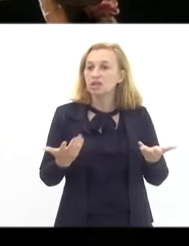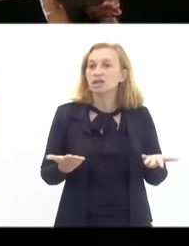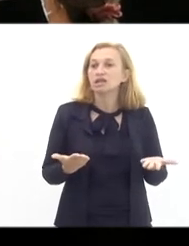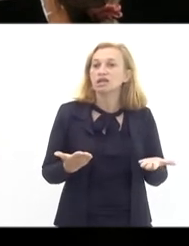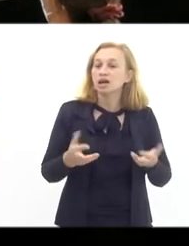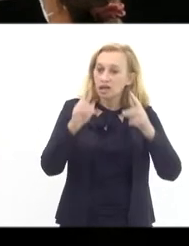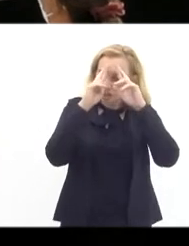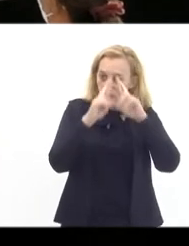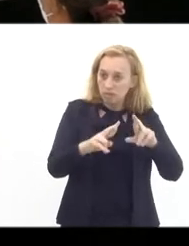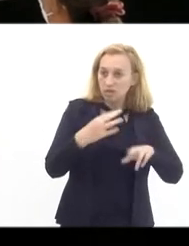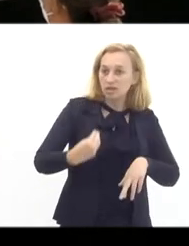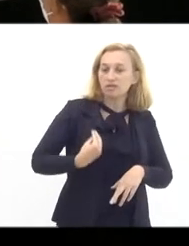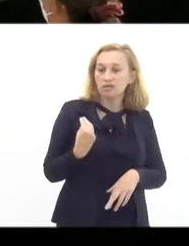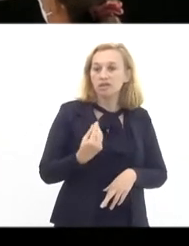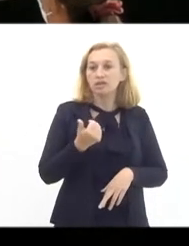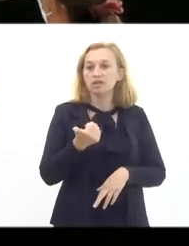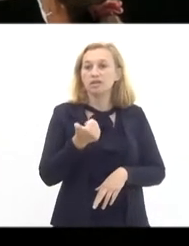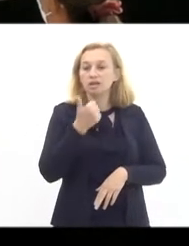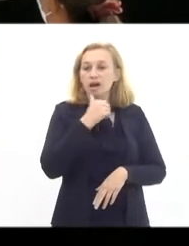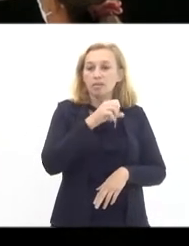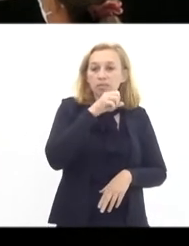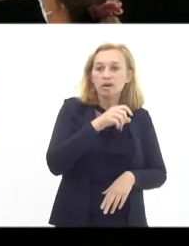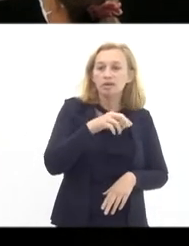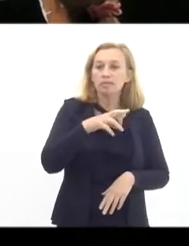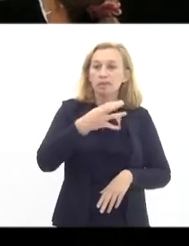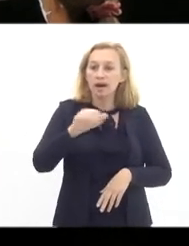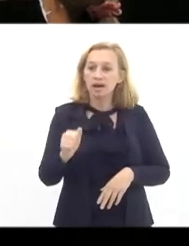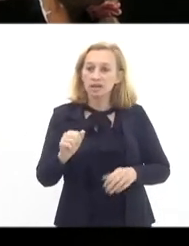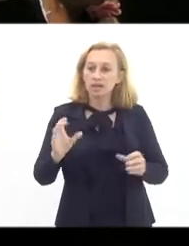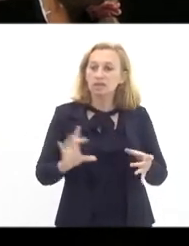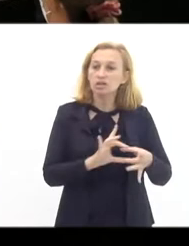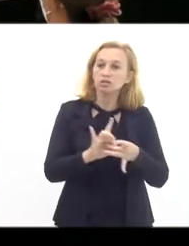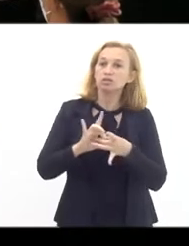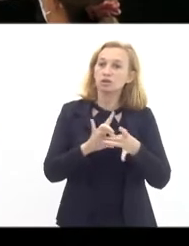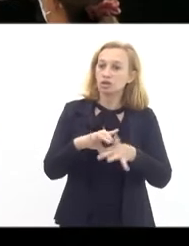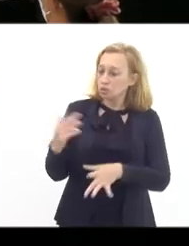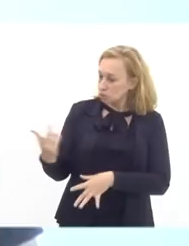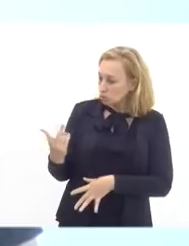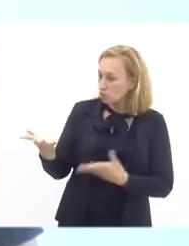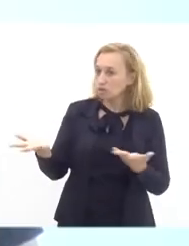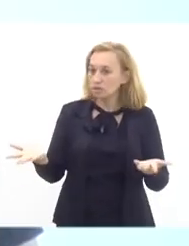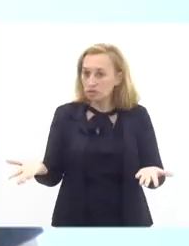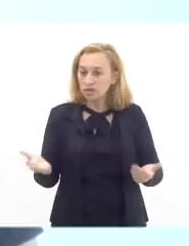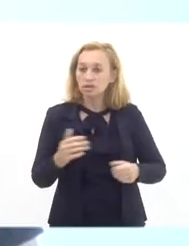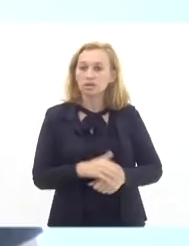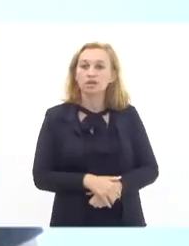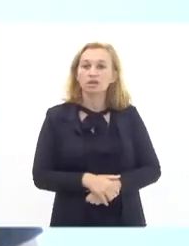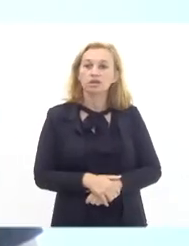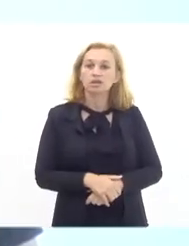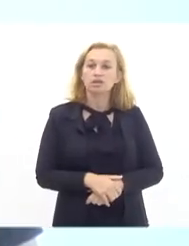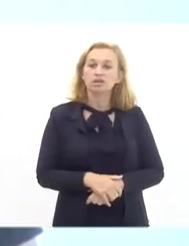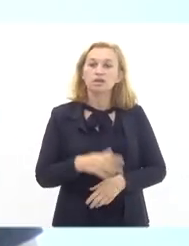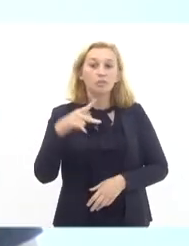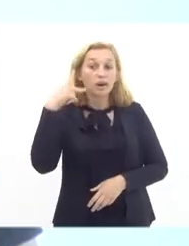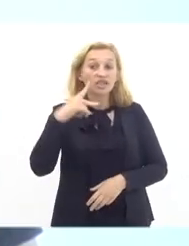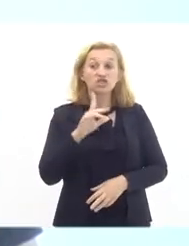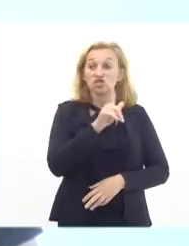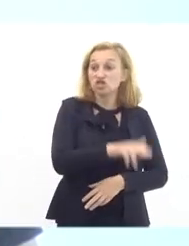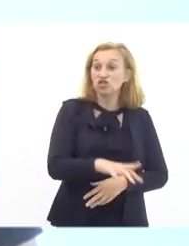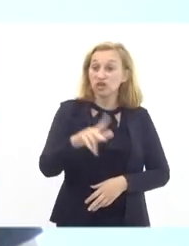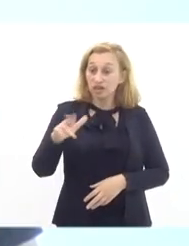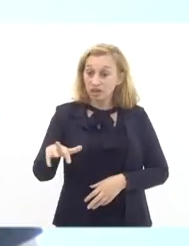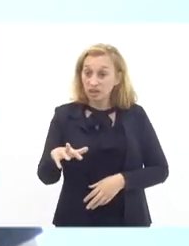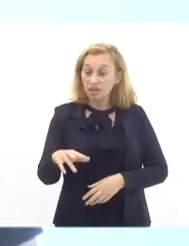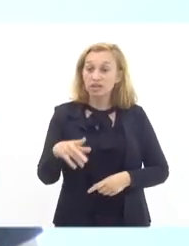respeitando aqui a presença da mãe Márcia, dos orixás, que uniu esses dois, né? São de partidos antagônicos na seara